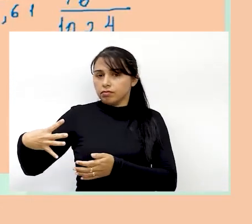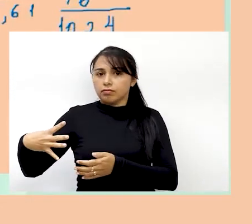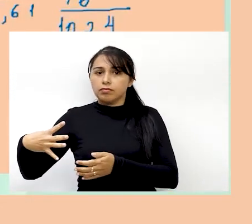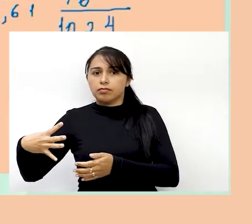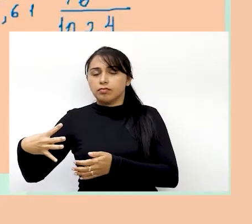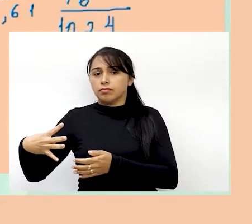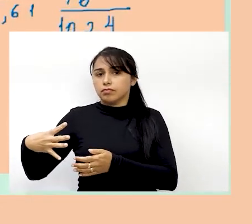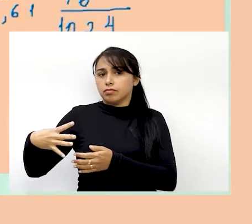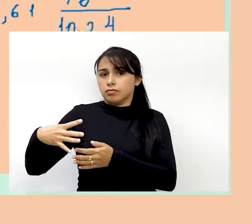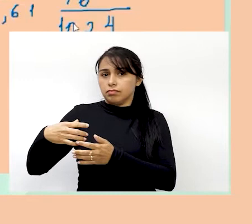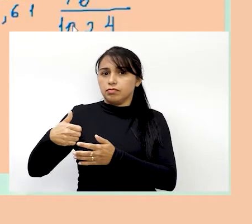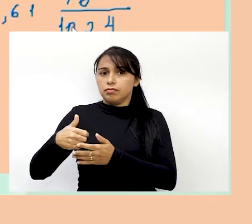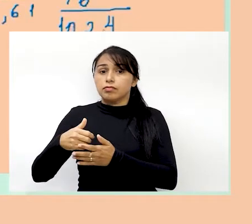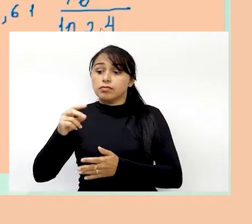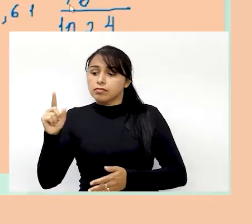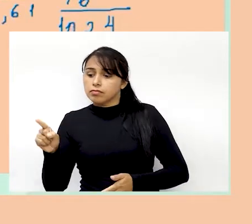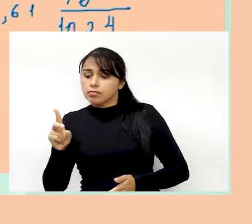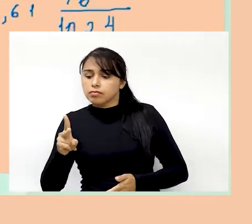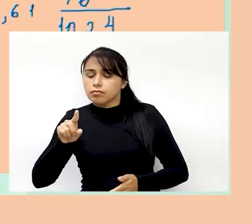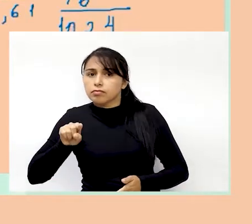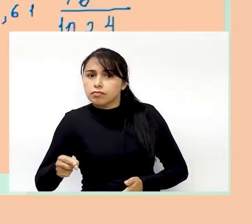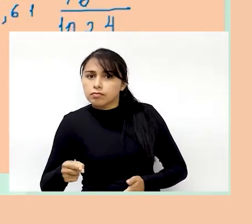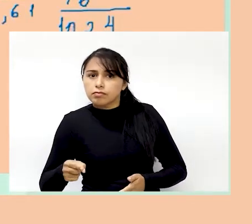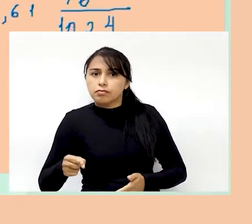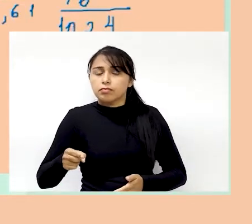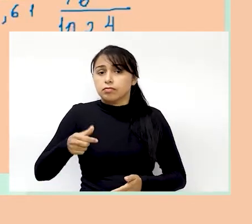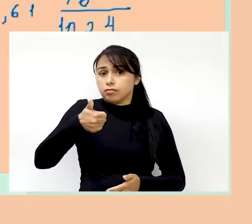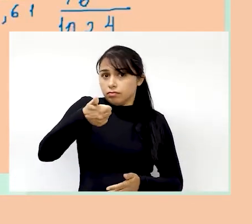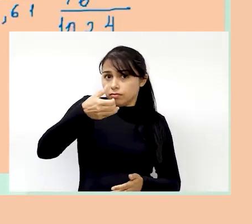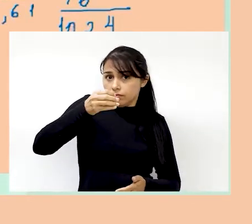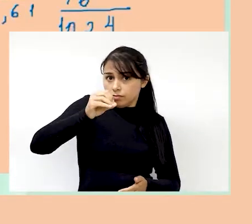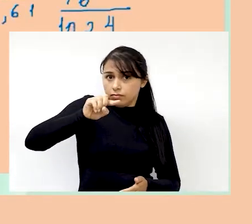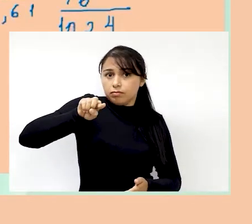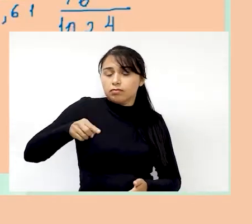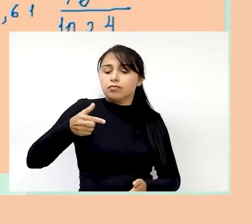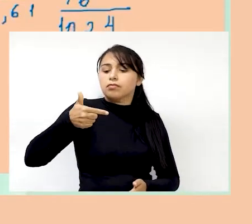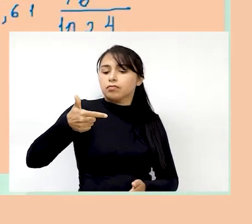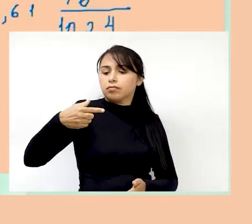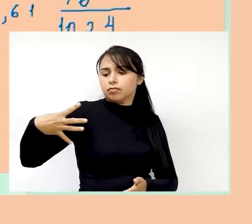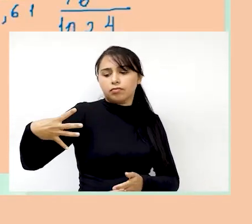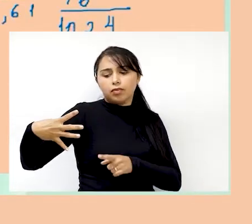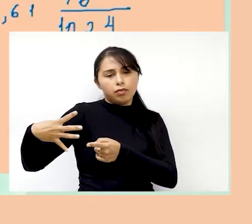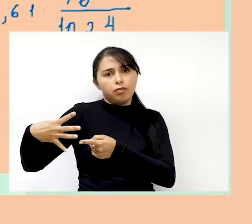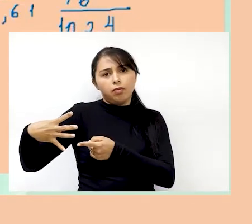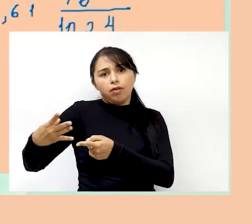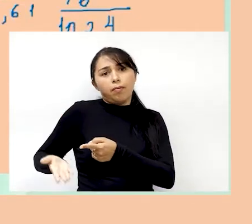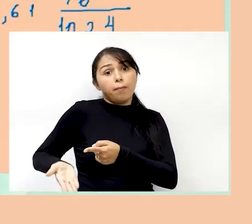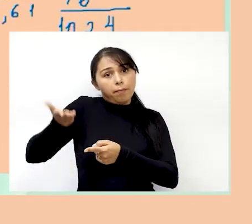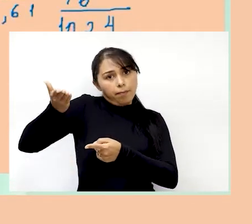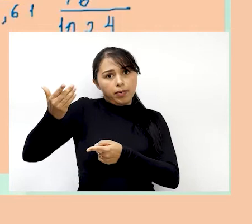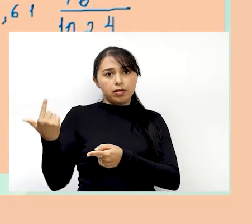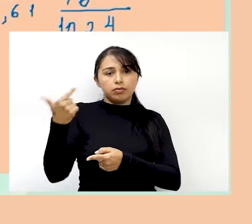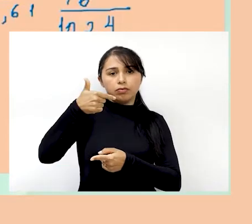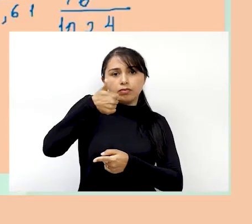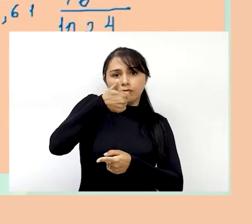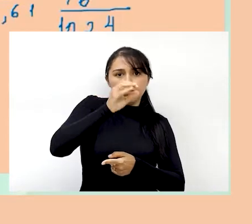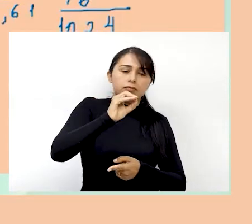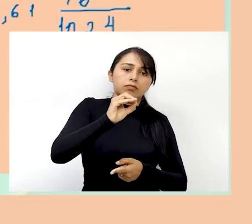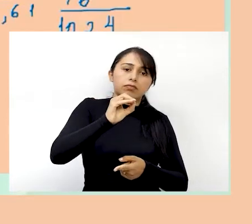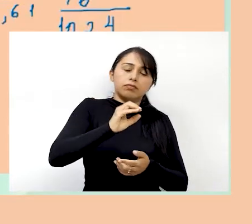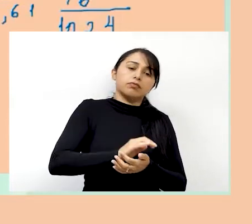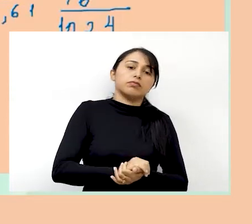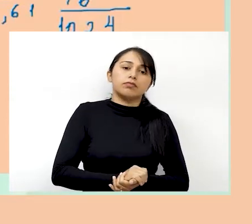9, 10. Duas casas depois da vírgula, 10,24. Então passou. Então esse 3,2 ele não